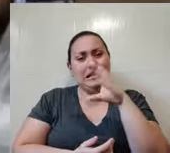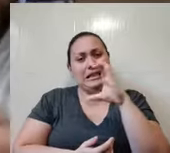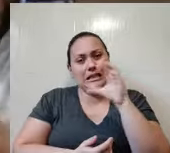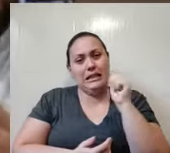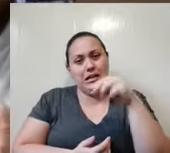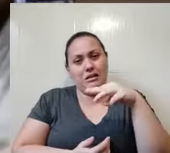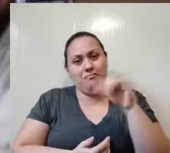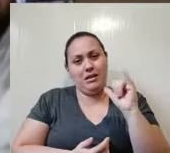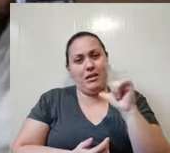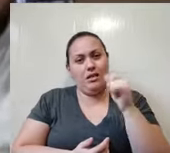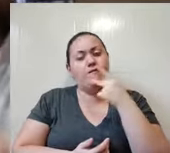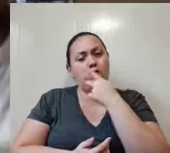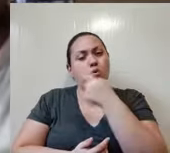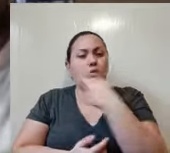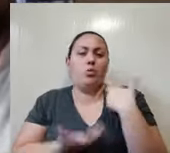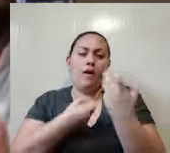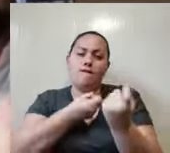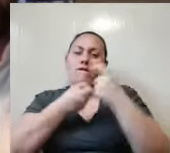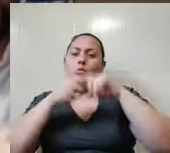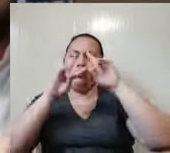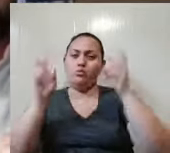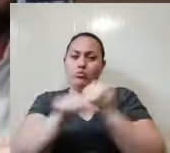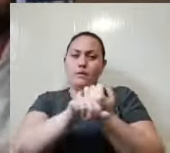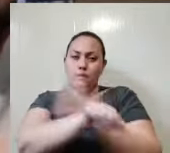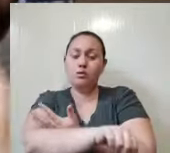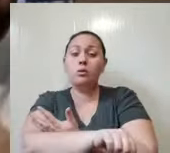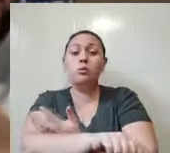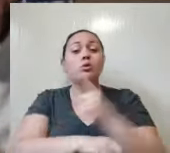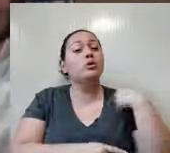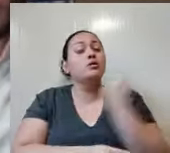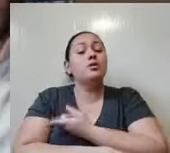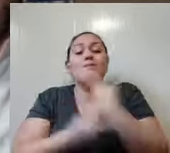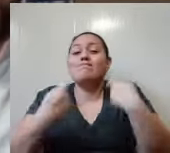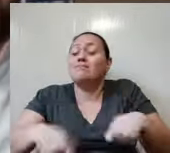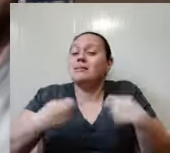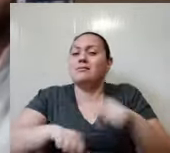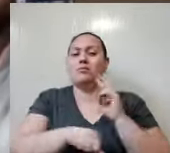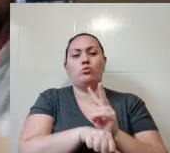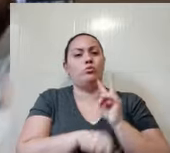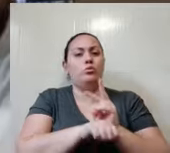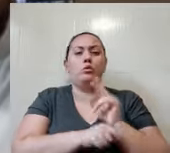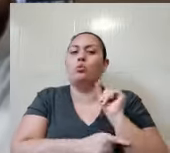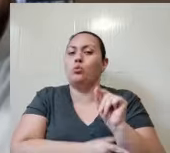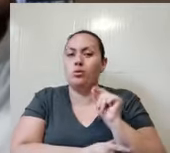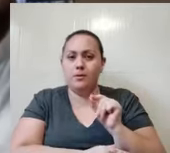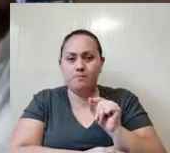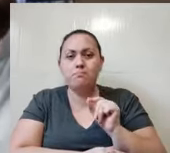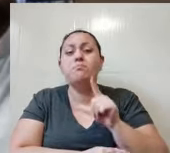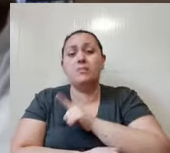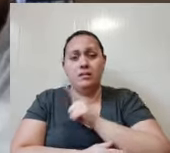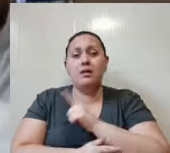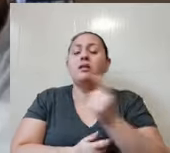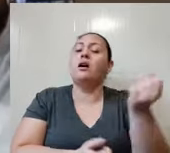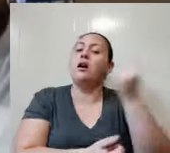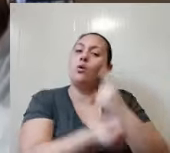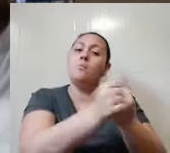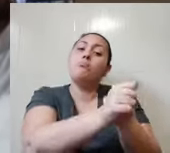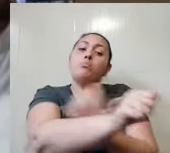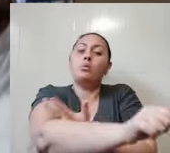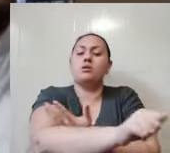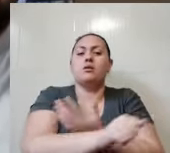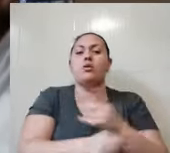Outra coisa que a Camila falou que eu fiquei pensando, voltando um pouquinho sobre as emoções, é uma coisa que a gente tem que cuidar